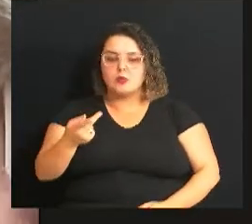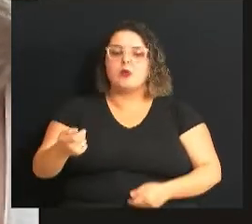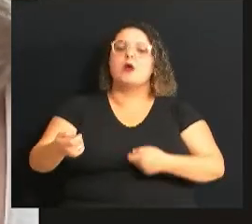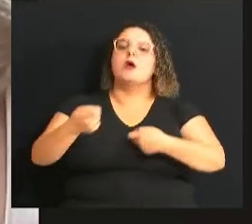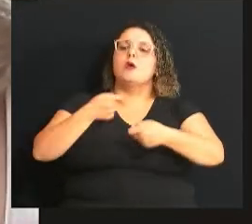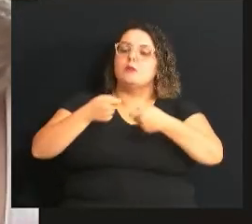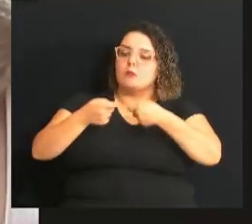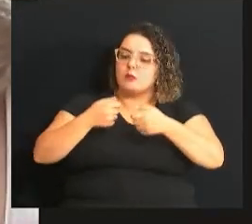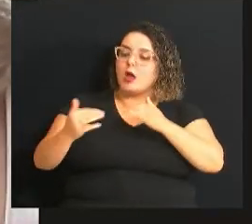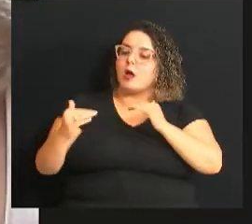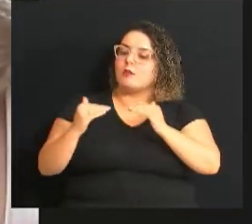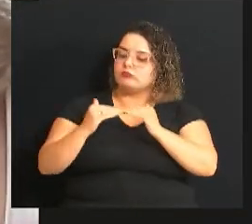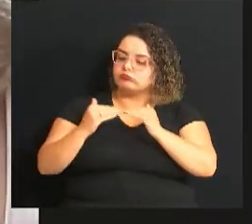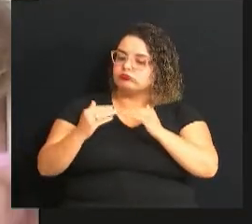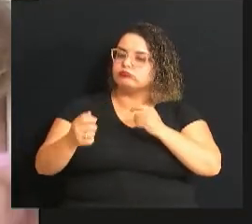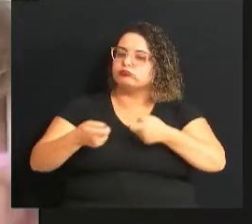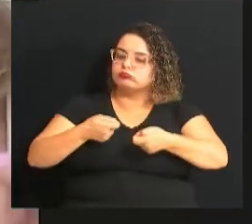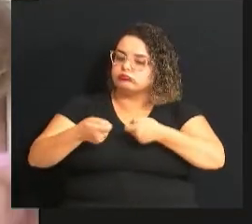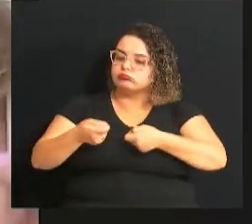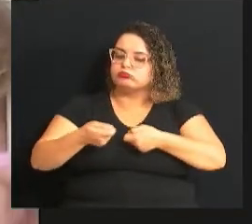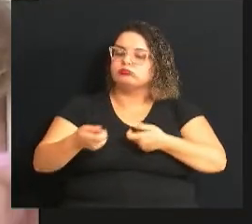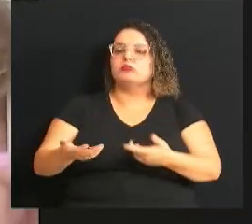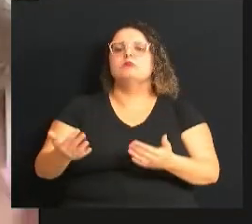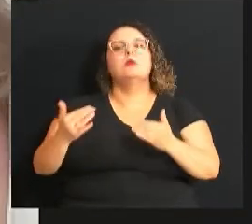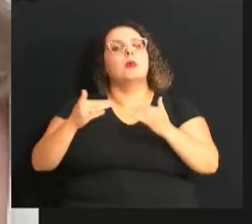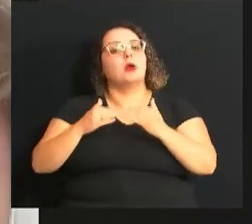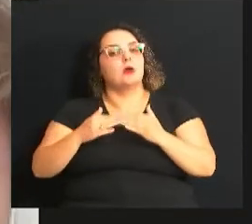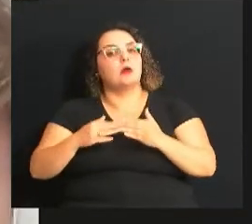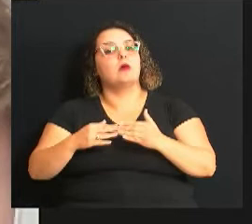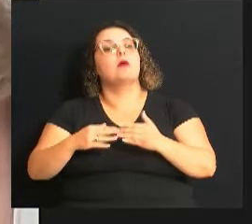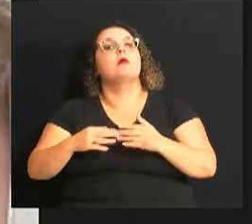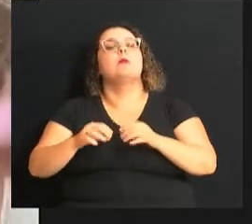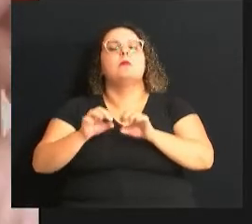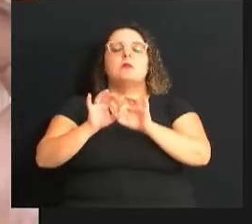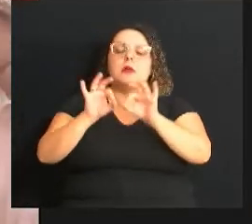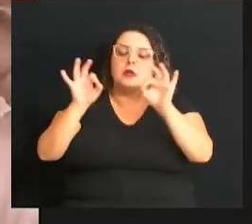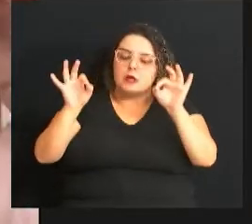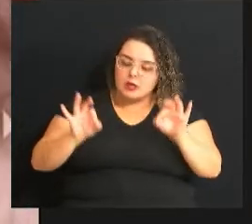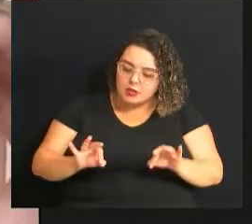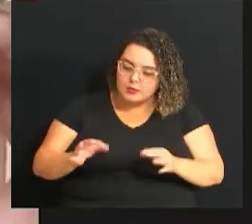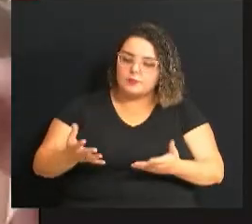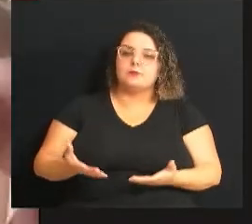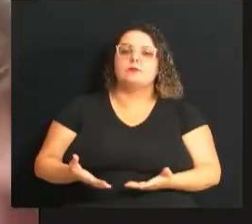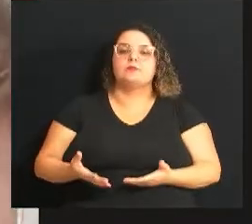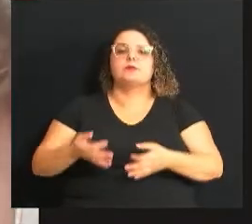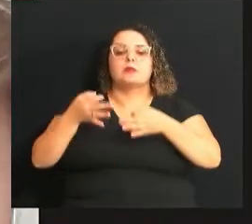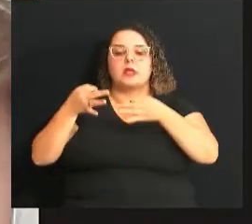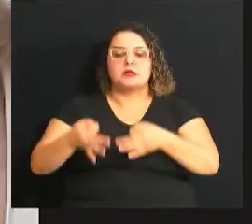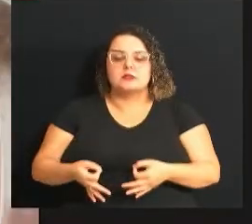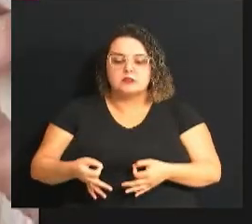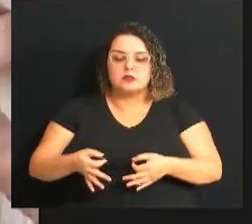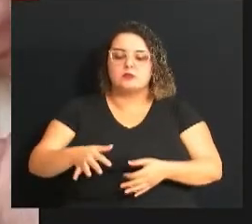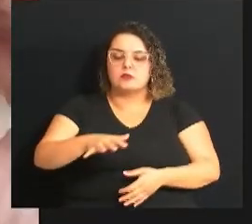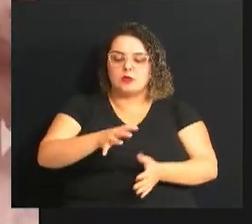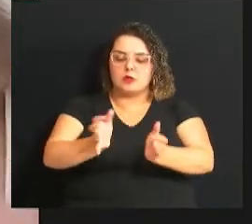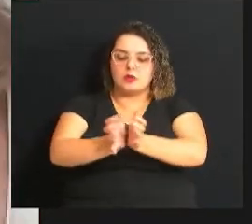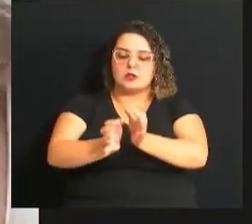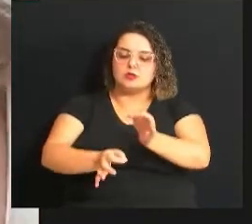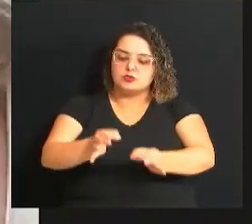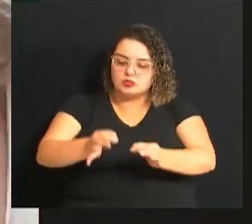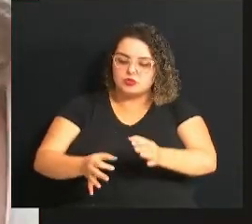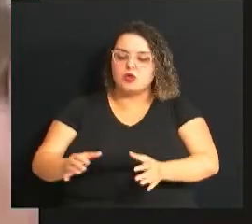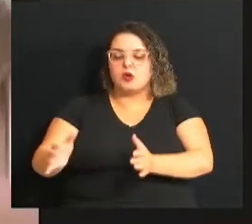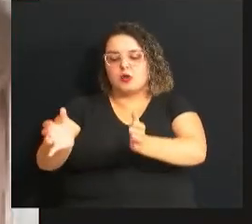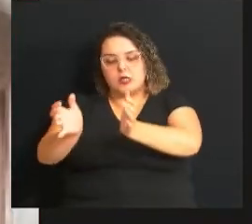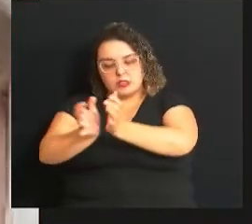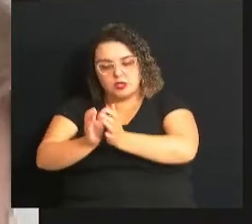algo extremamente planejado, reestruturado, com assessoria jurídica, com assessoria contábil, com assessoria